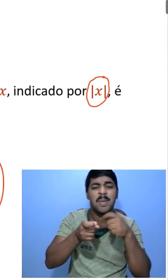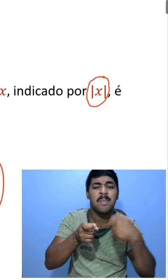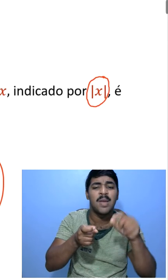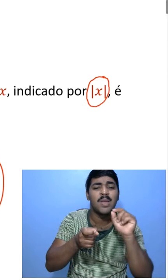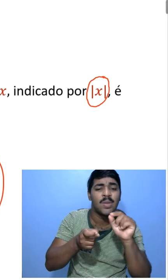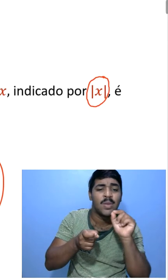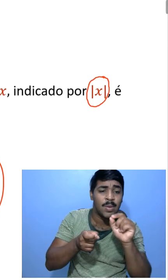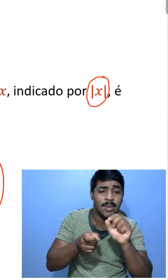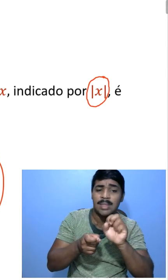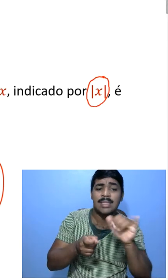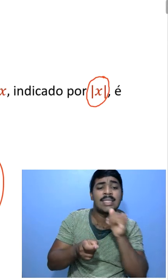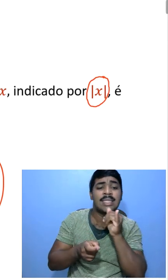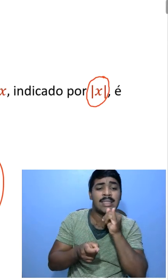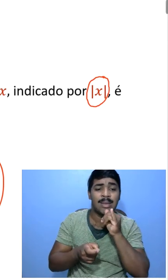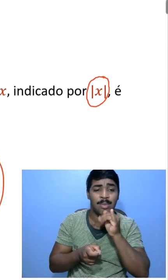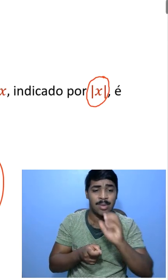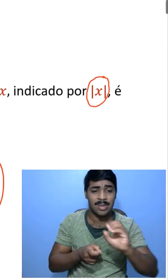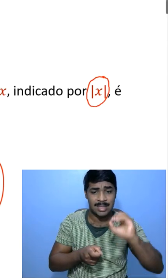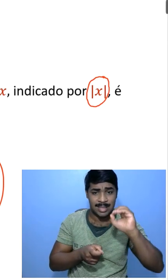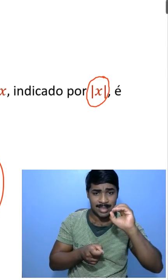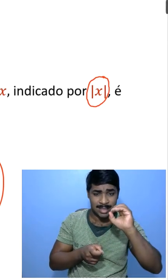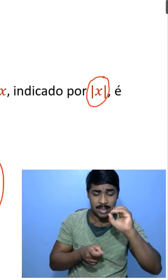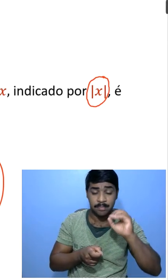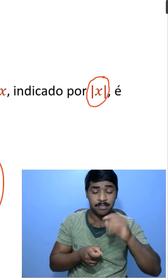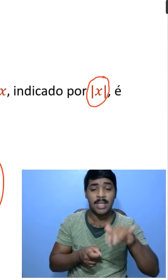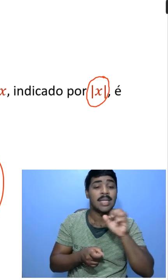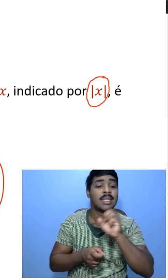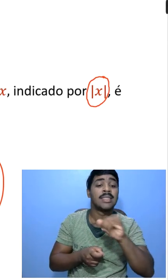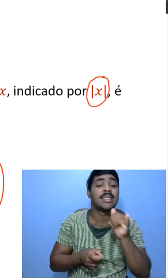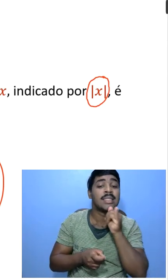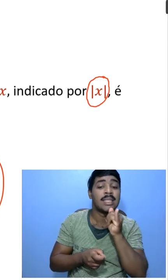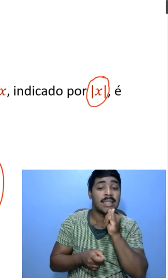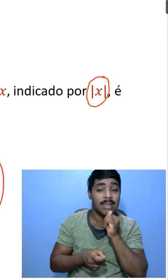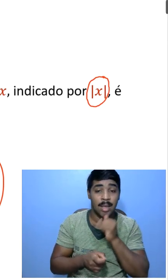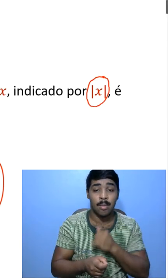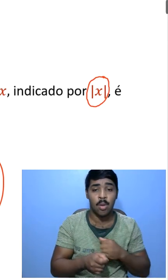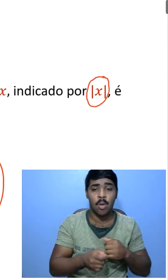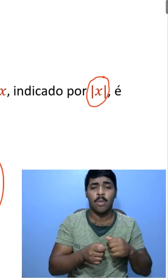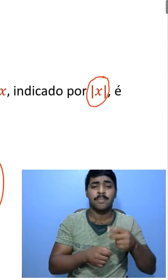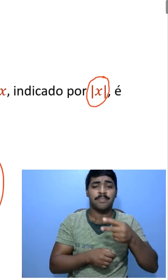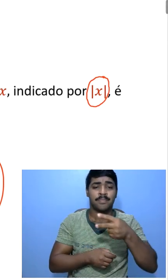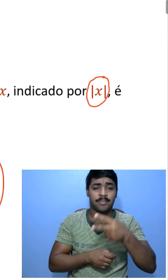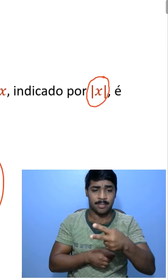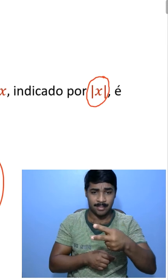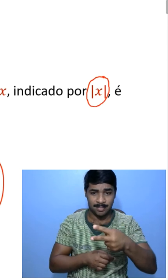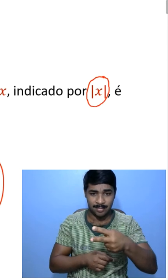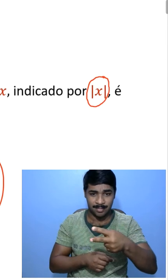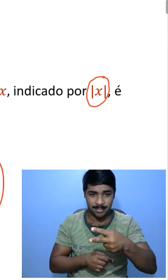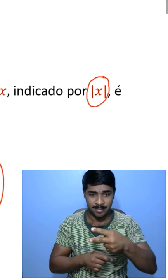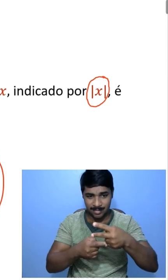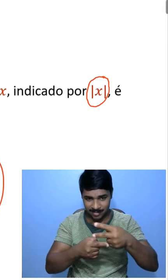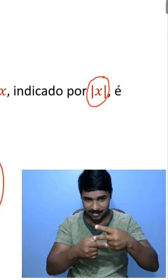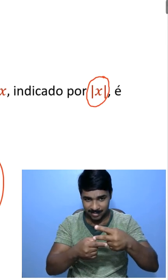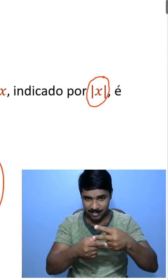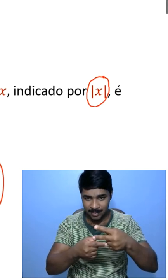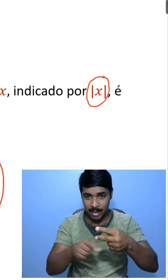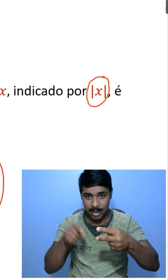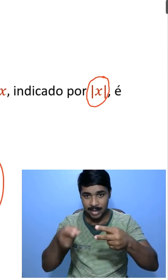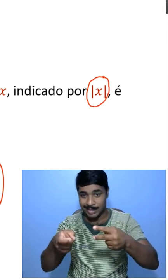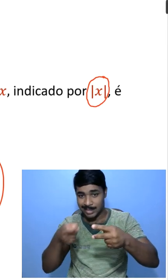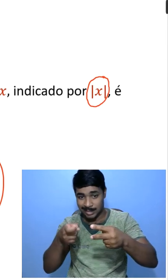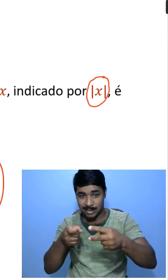x for menor que zero. Ou seja, você tem aqui, ó, dentro do módulo, você tem um x. Então, você pode